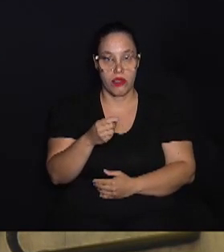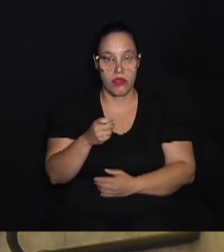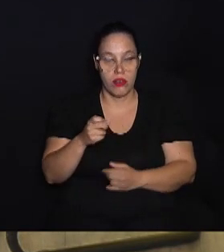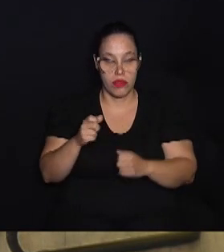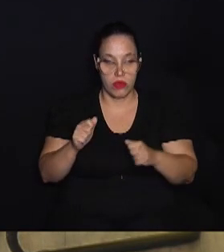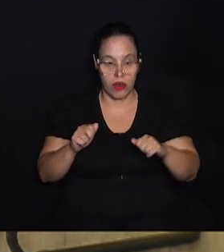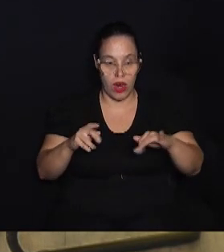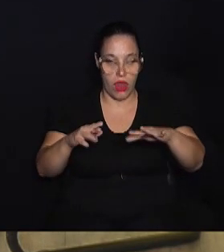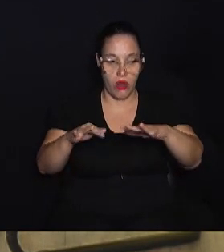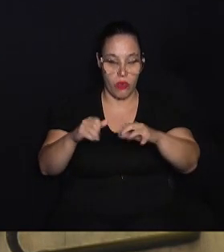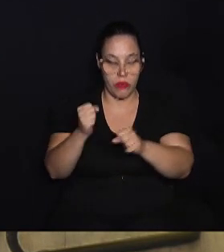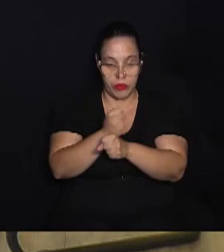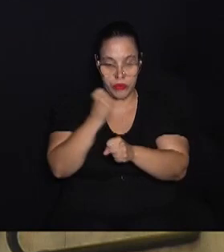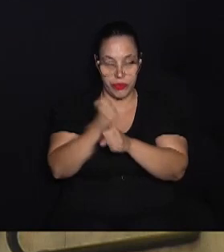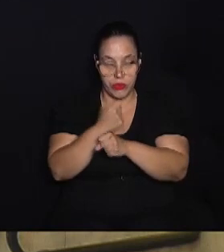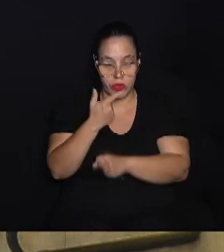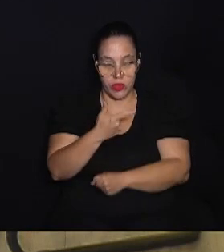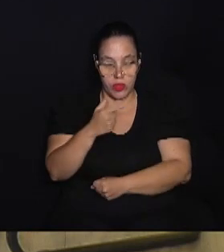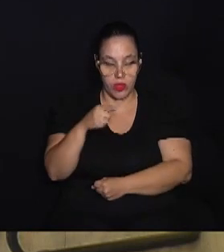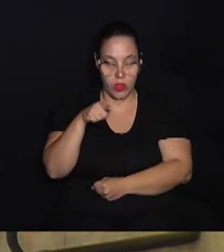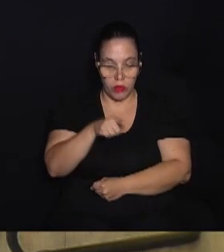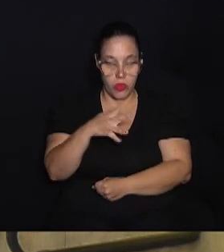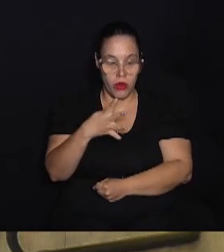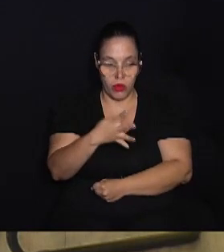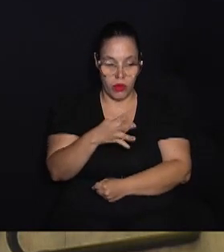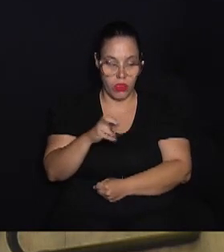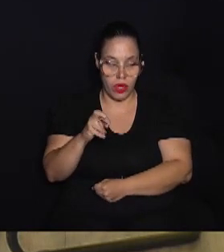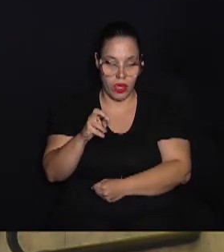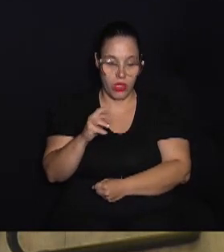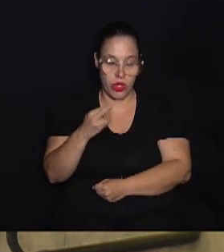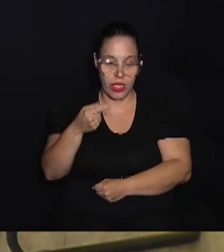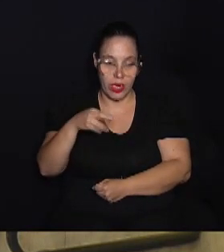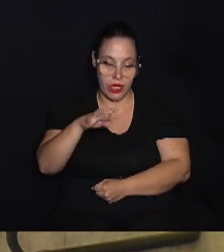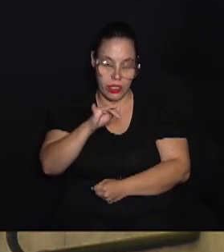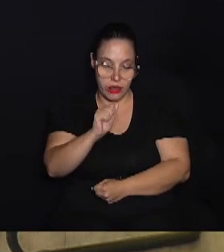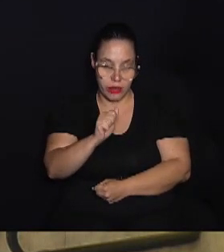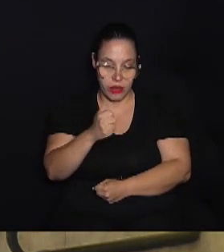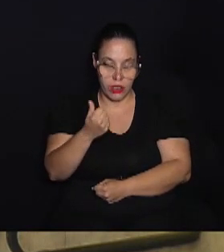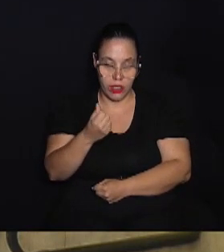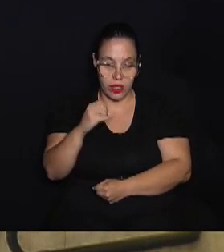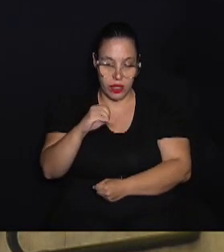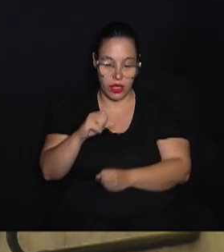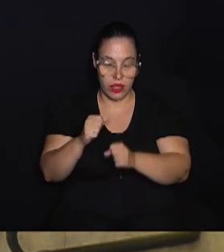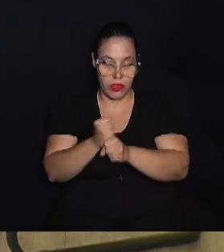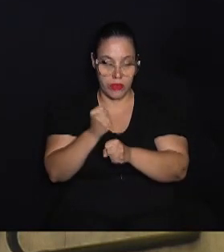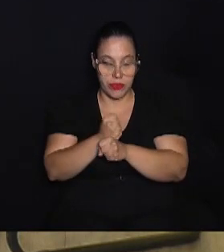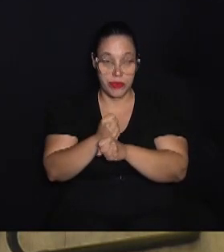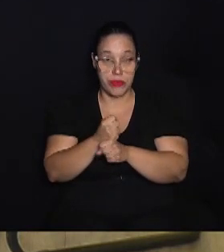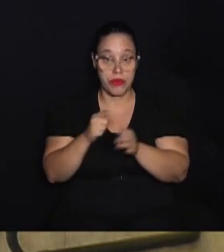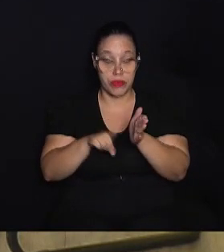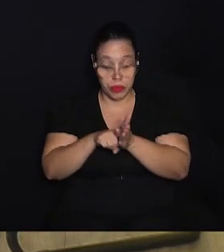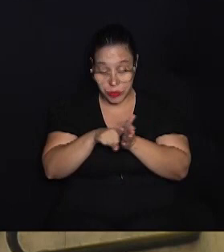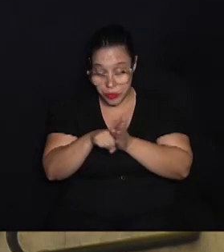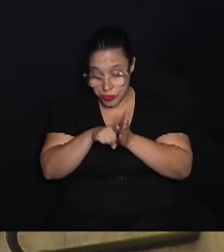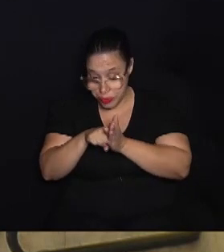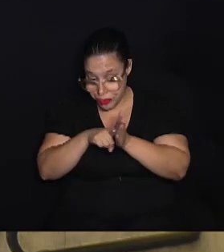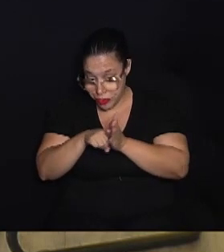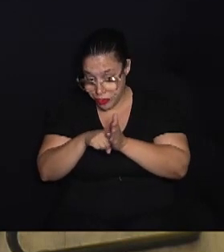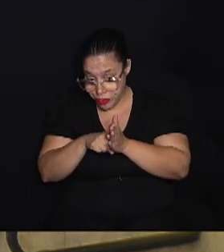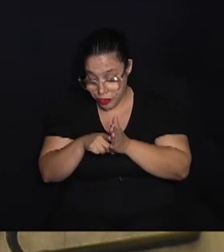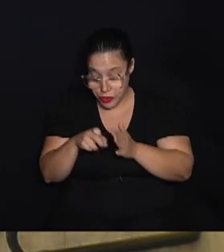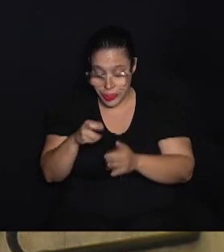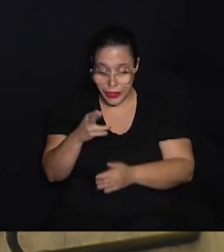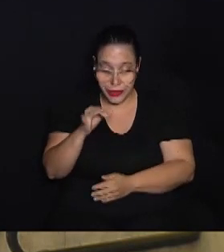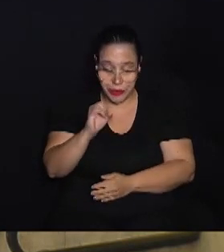emissão anual, que era de 2,4 bilhões de toneladas líquidas há 19 anos. O estudo considerou que a carga de gases